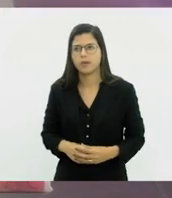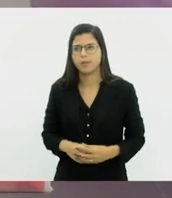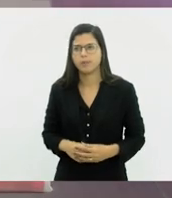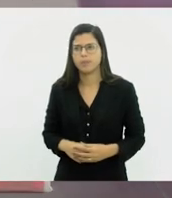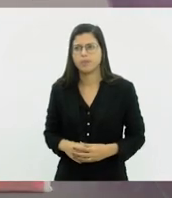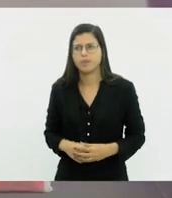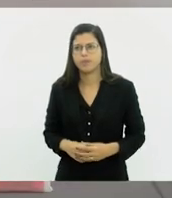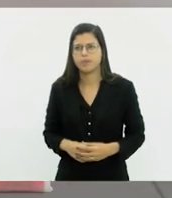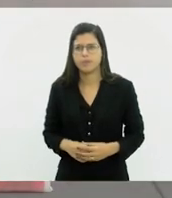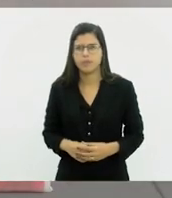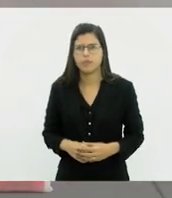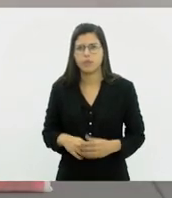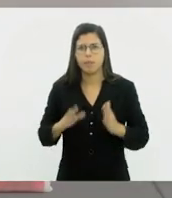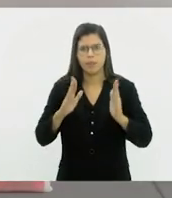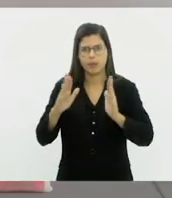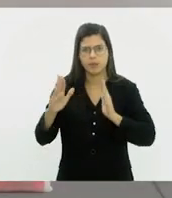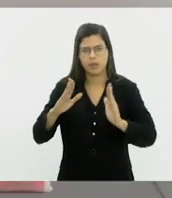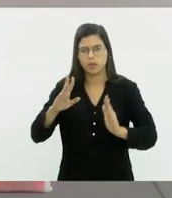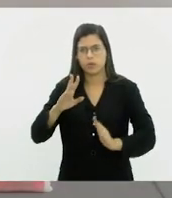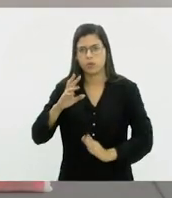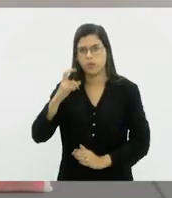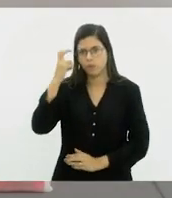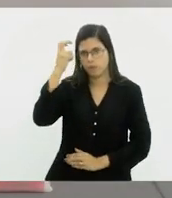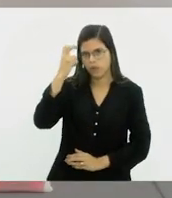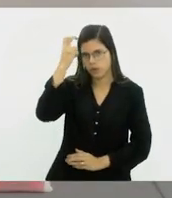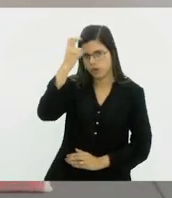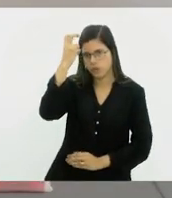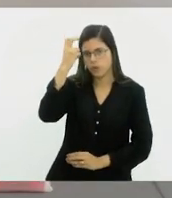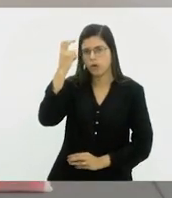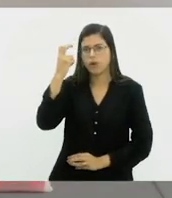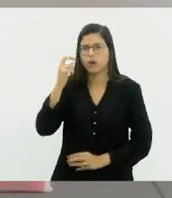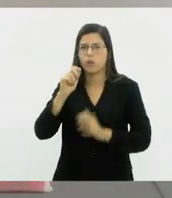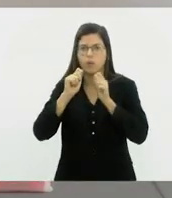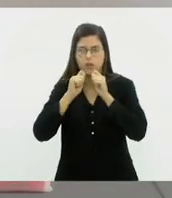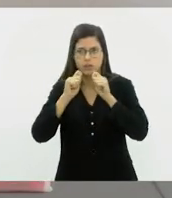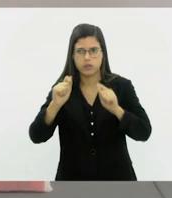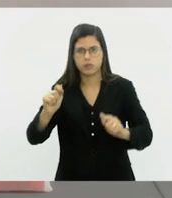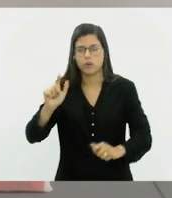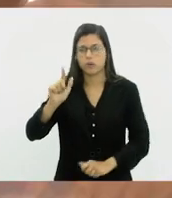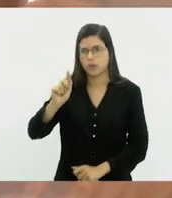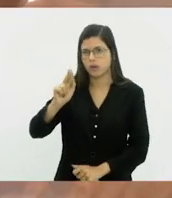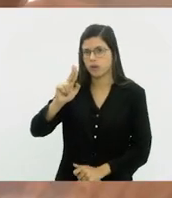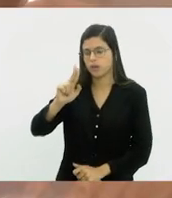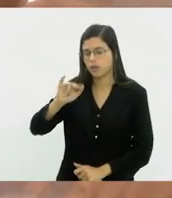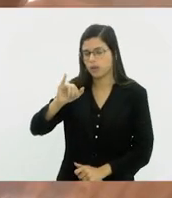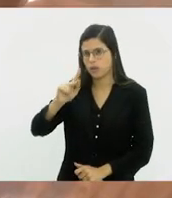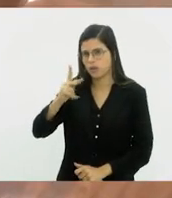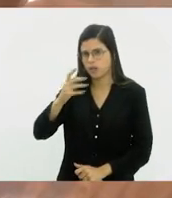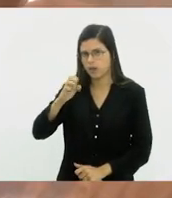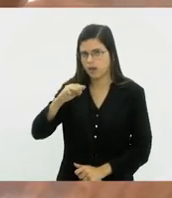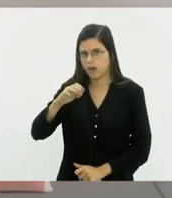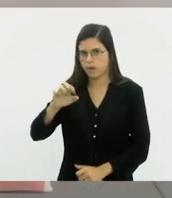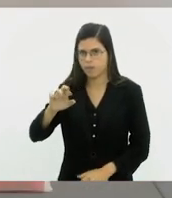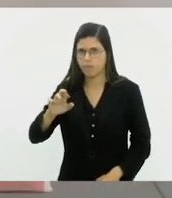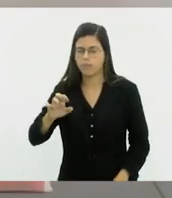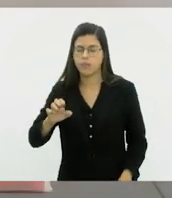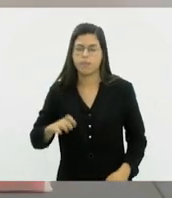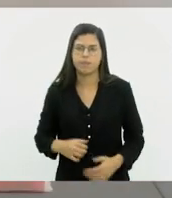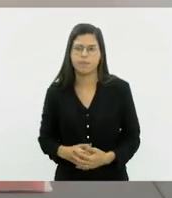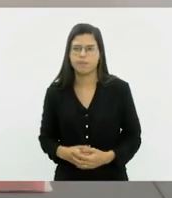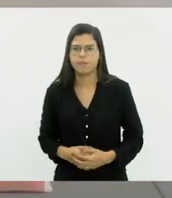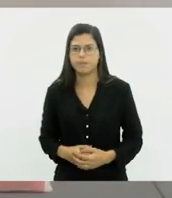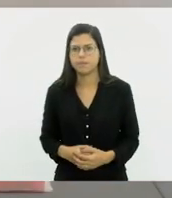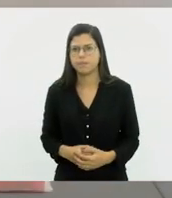mandato da verica li assessor Guilherme bast Cadê o Guilherme tá aqui